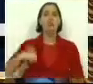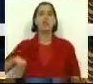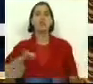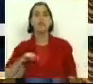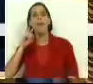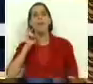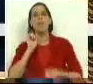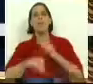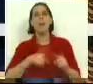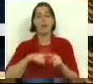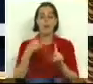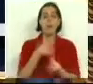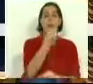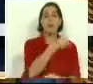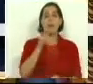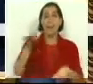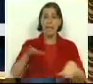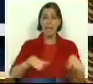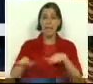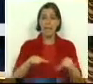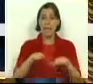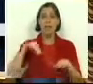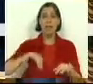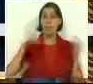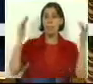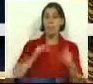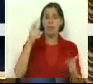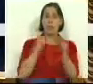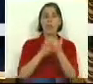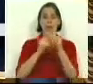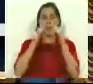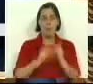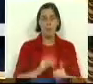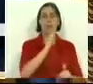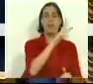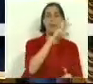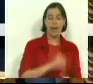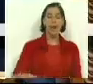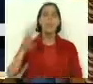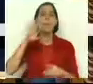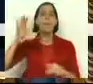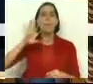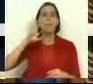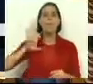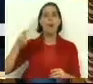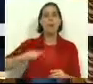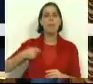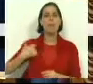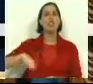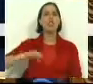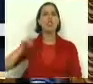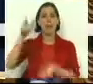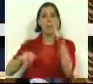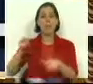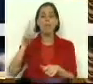e o que vemos? Em 2013, os italianos com menores rendimentos vão pagar menos IRS. E os pensionistas espanhóis vão